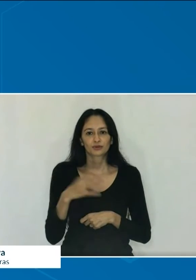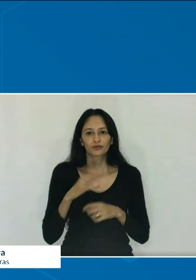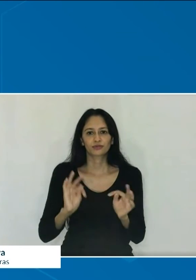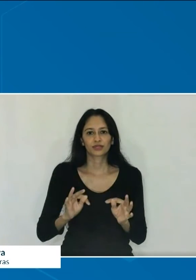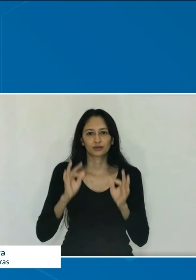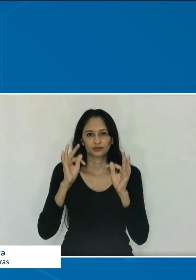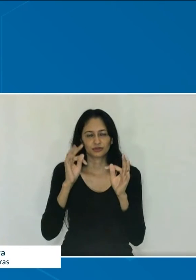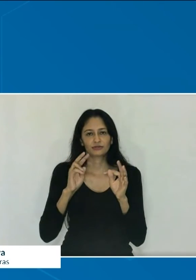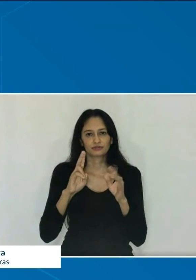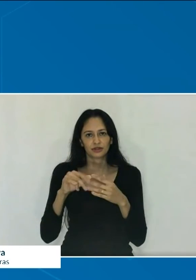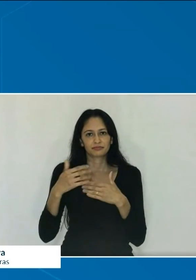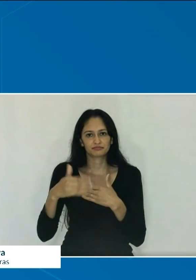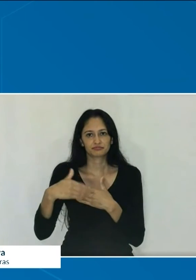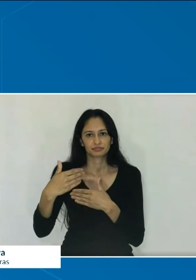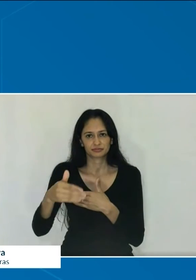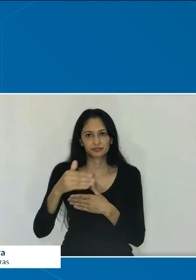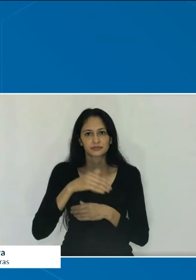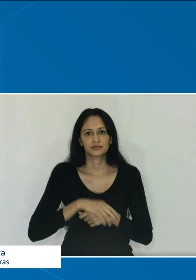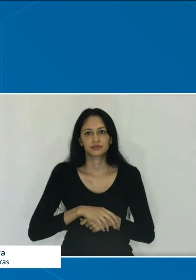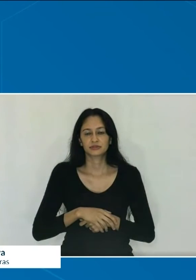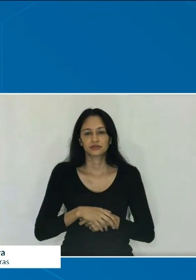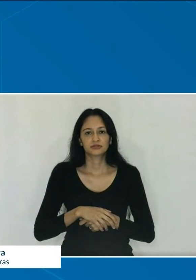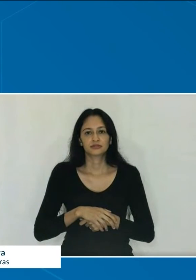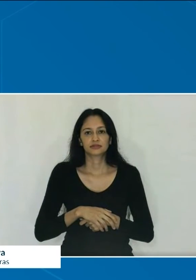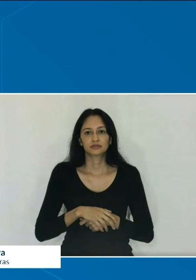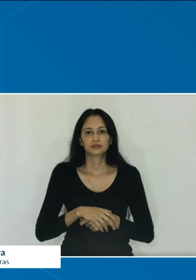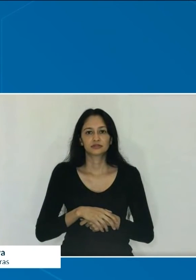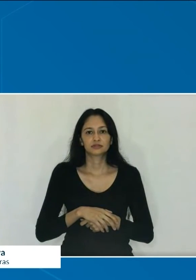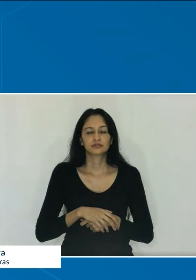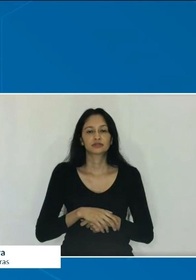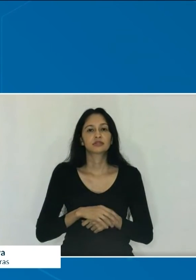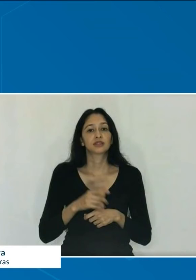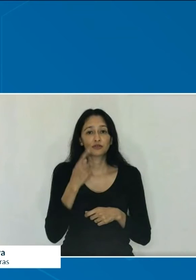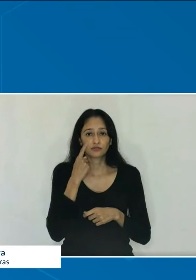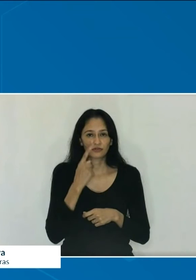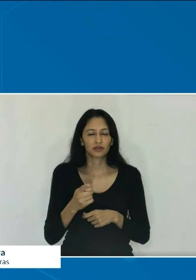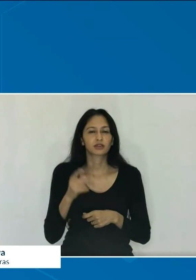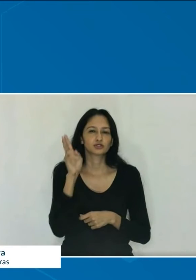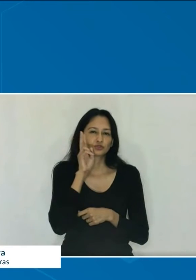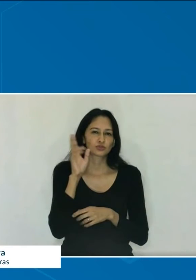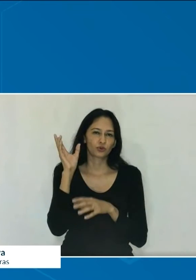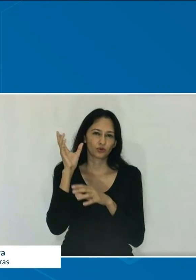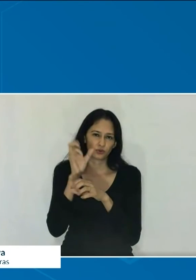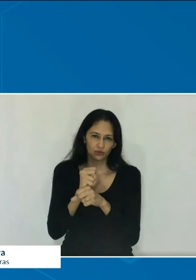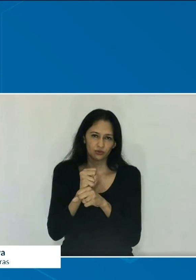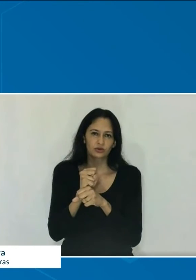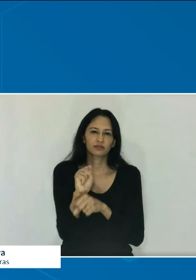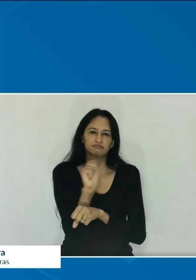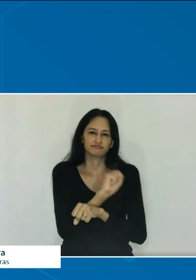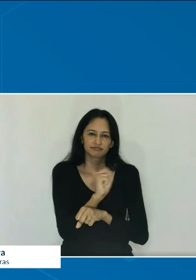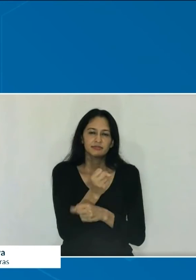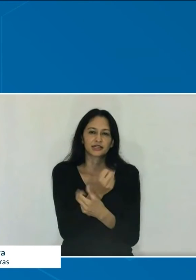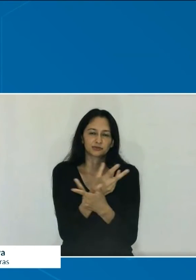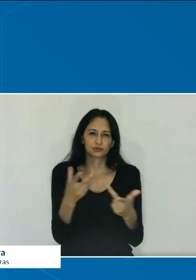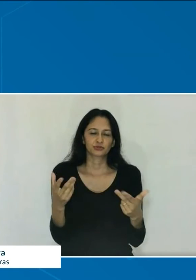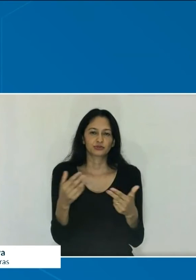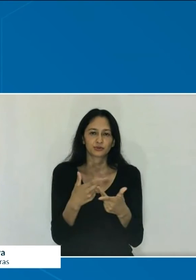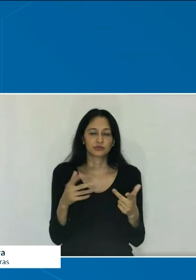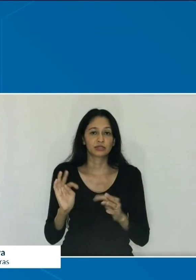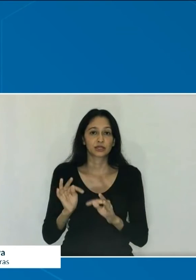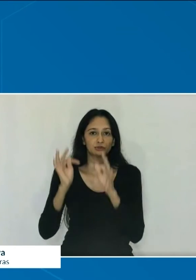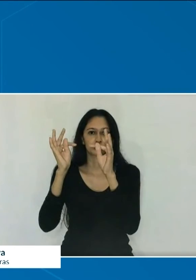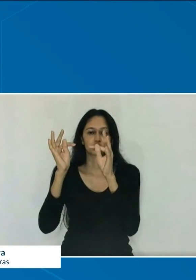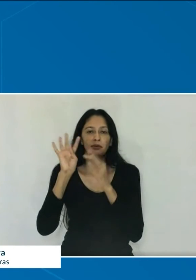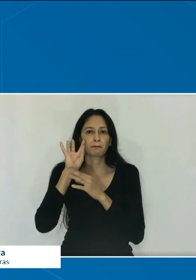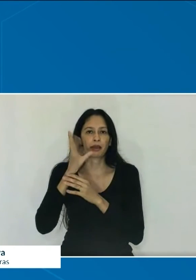sendo prometedoras, também não vai ter tecnologia, e isso nós vamos ver na história do transporte, não existe tecnologia que tenha chegado e tenha